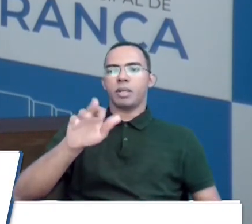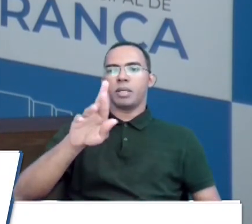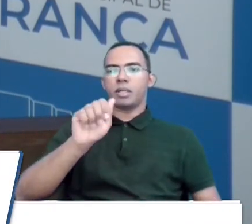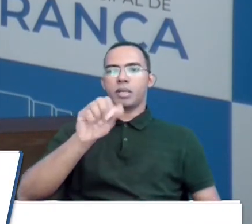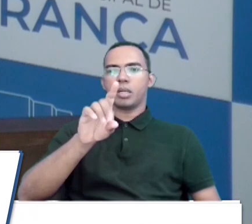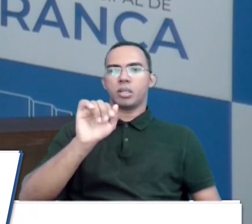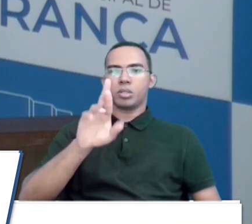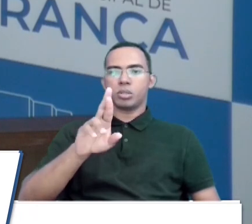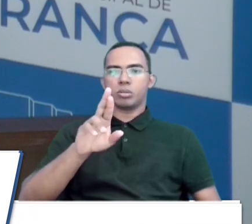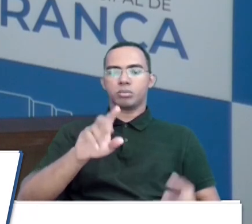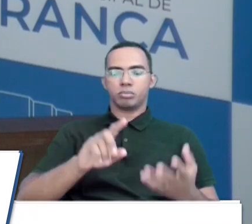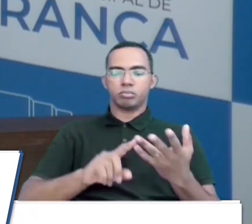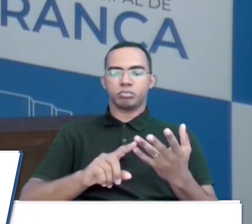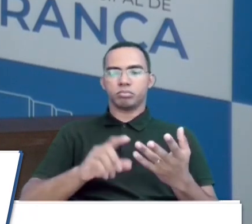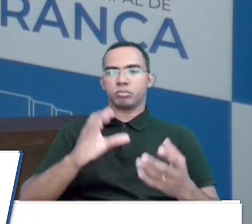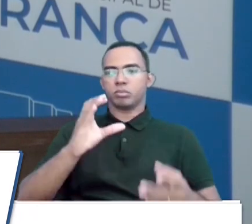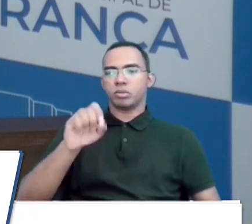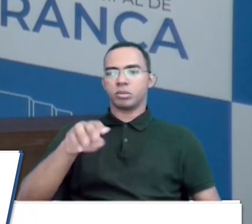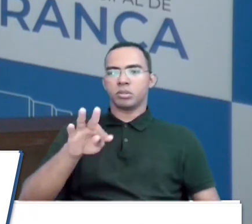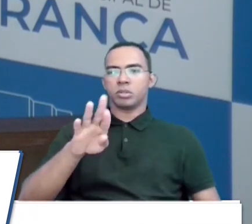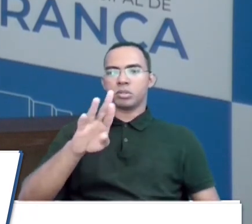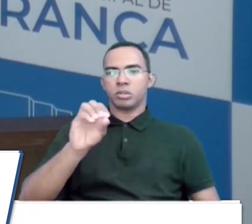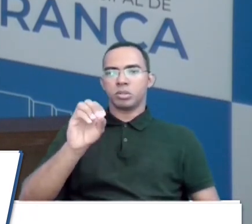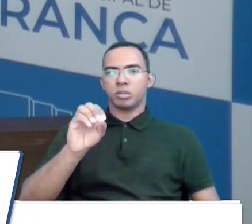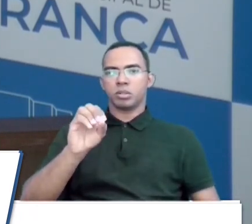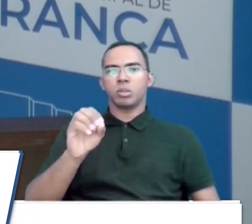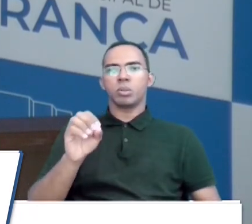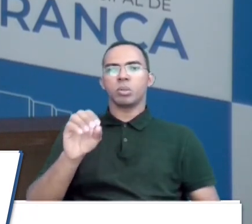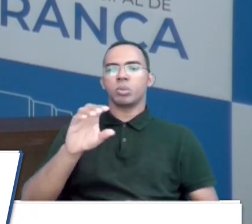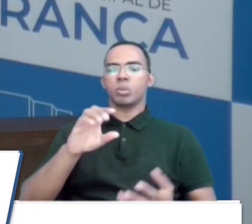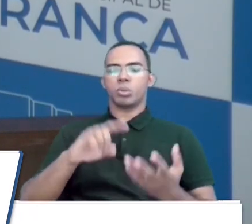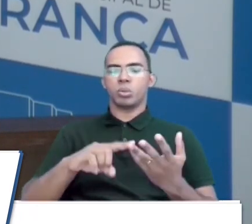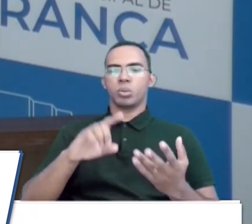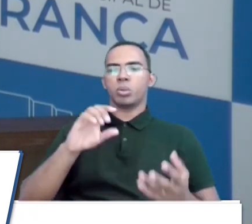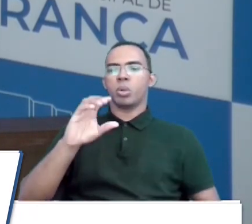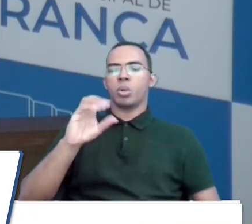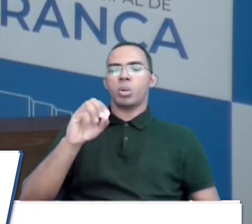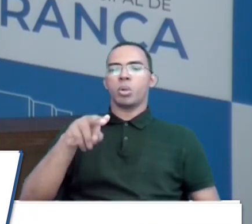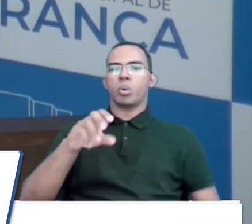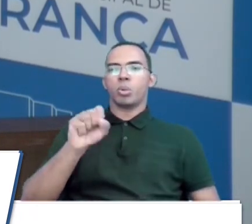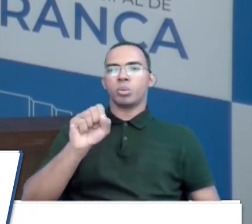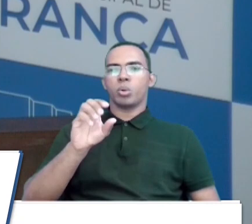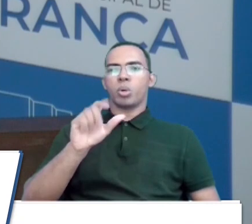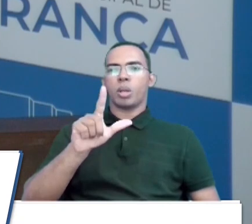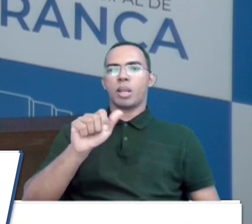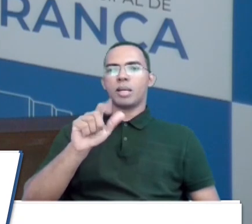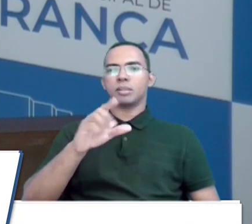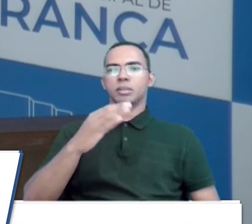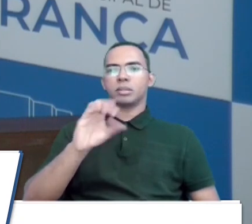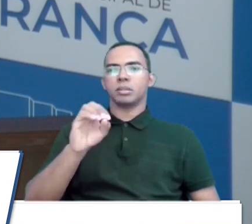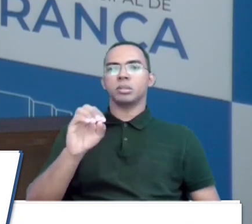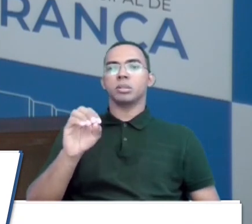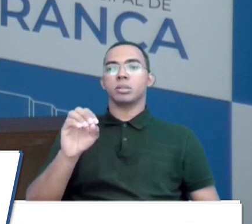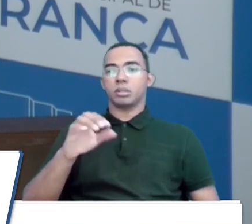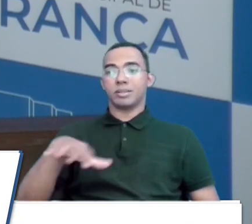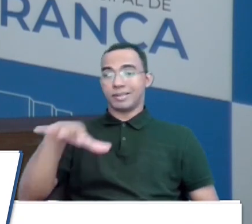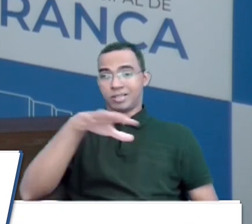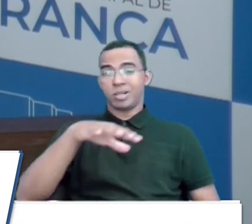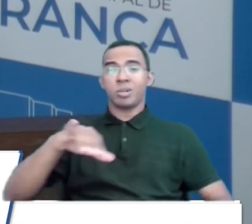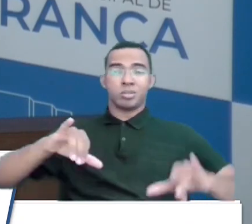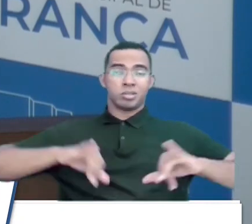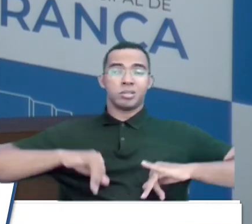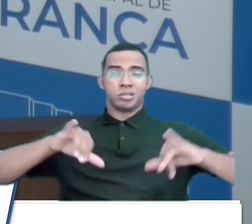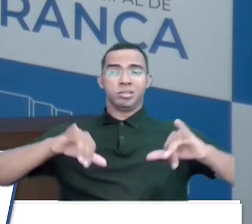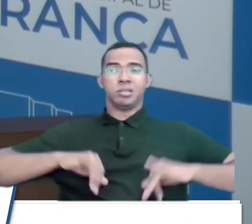Leite, Centro, Consolação. Essa região toda da cidade está sofrendo muito com a